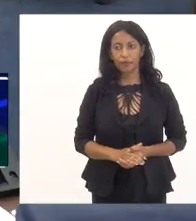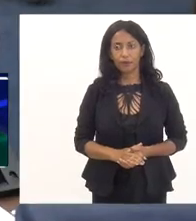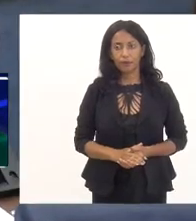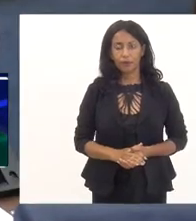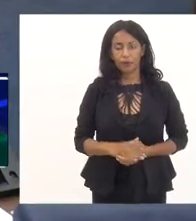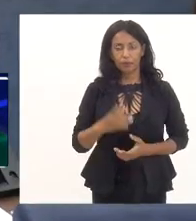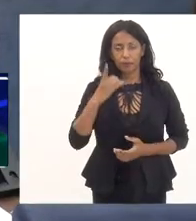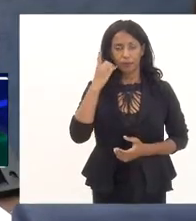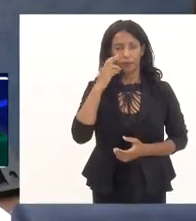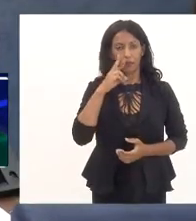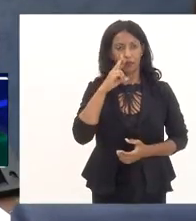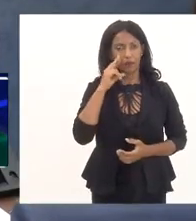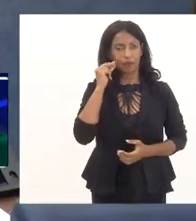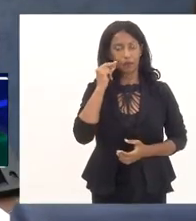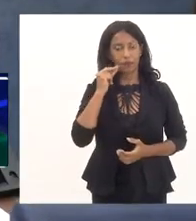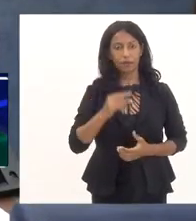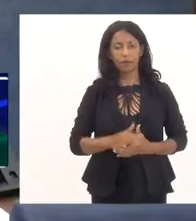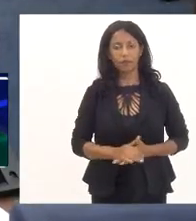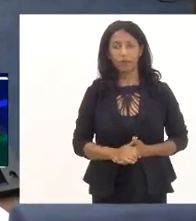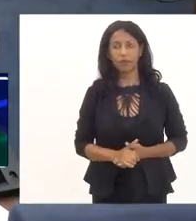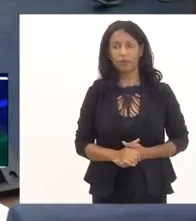Deputado Rosenberg Reis.